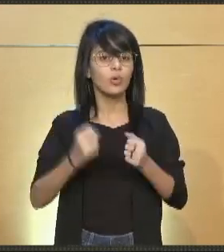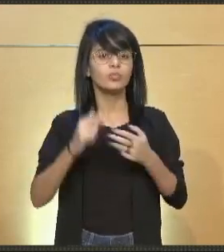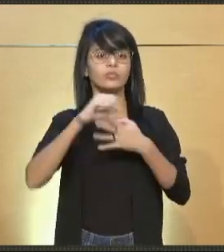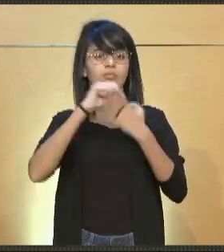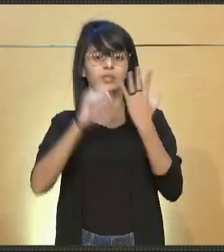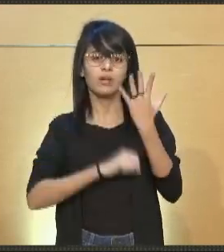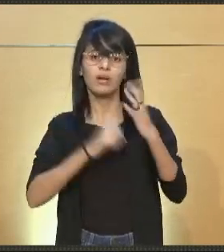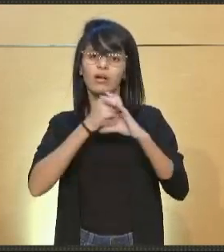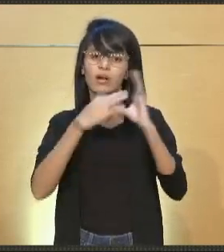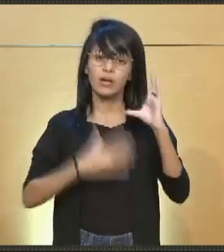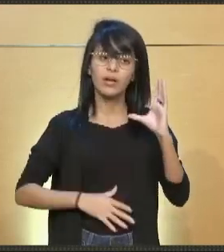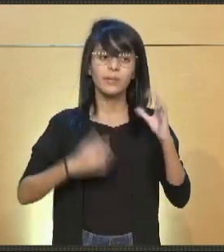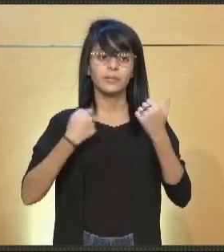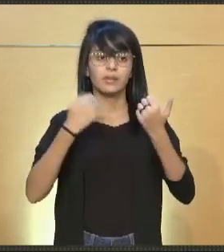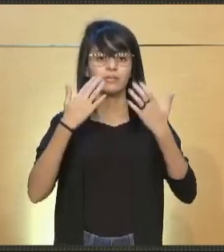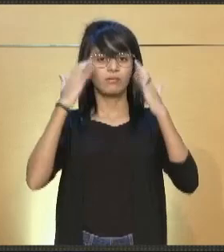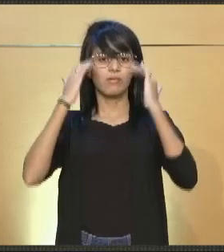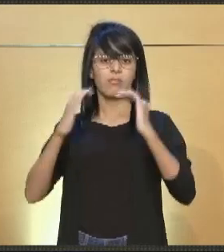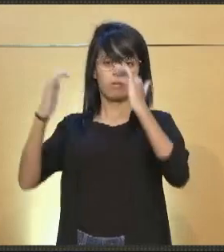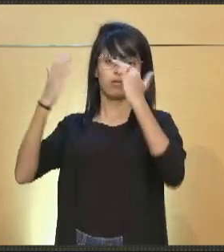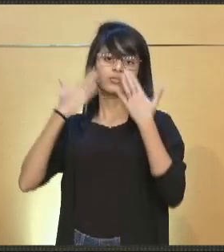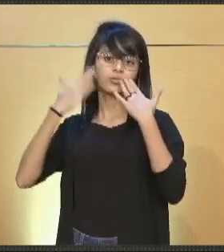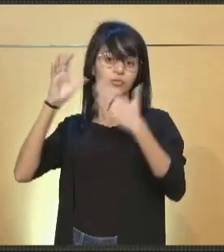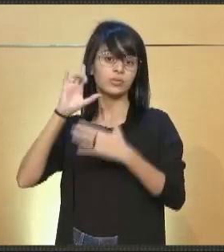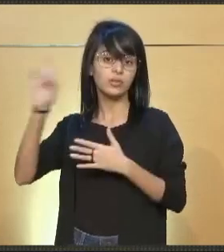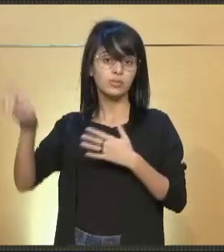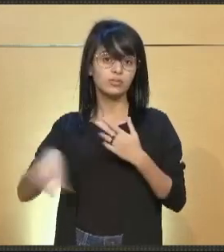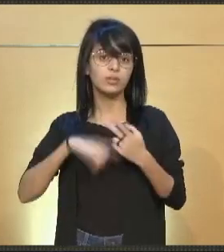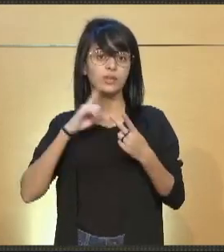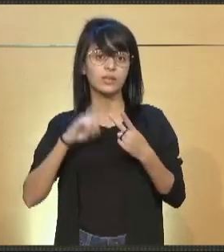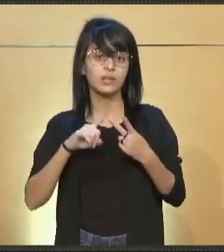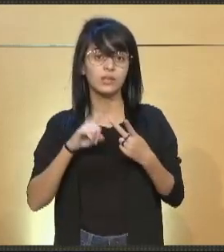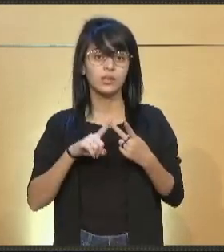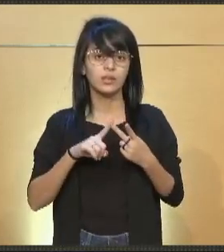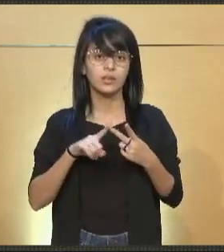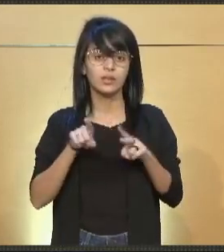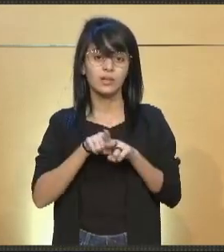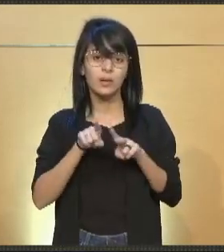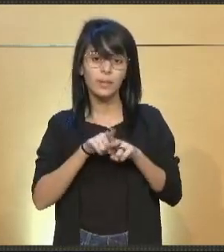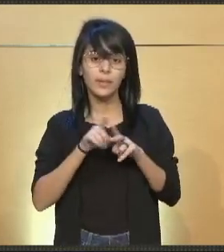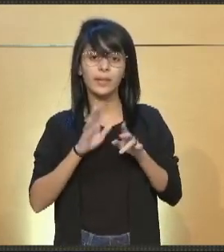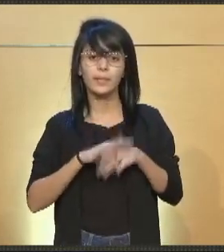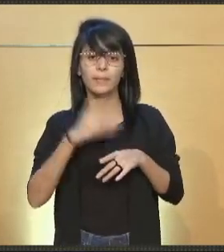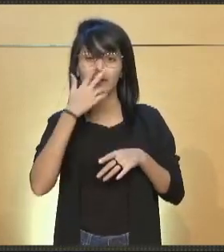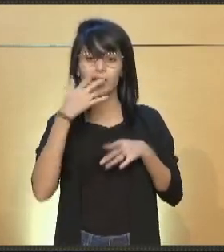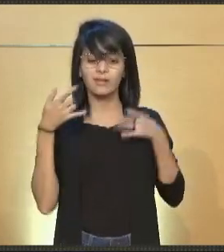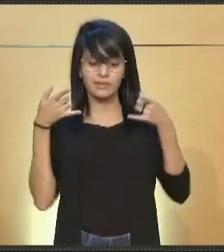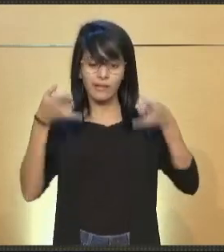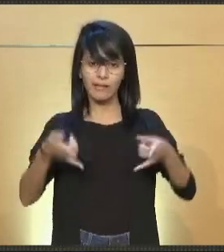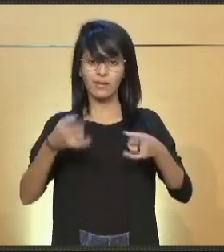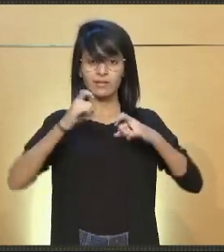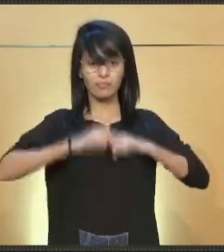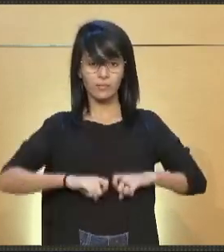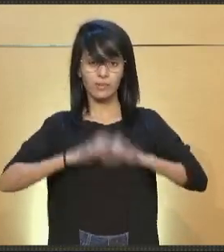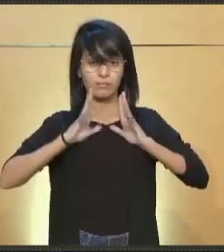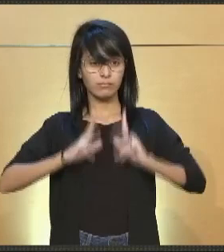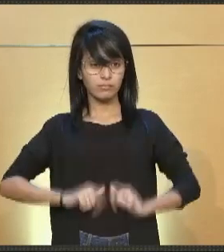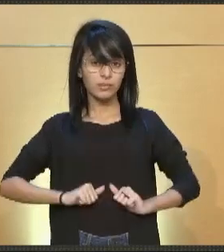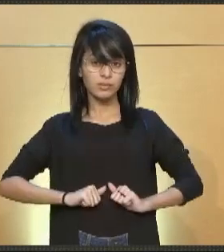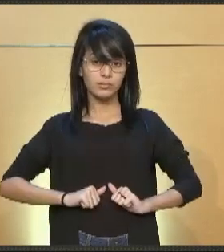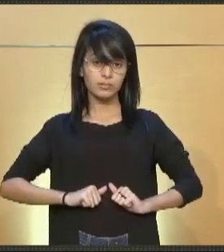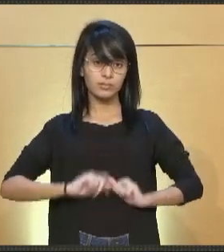são honráveis ante Deus, e o leito imaculado, ou seja, uma cama com a pureza sexual em relação à